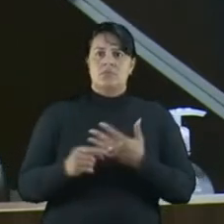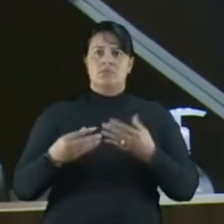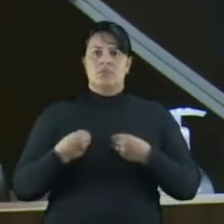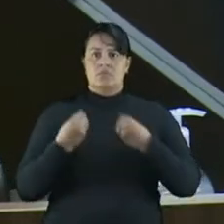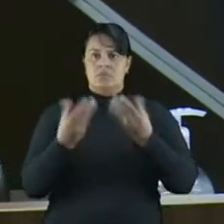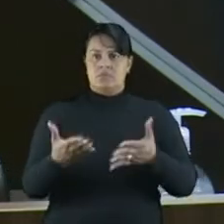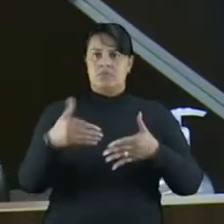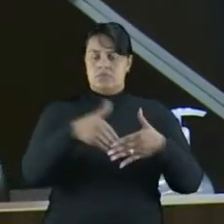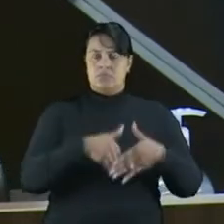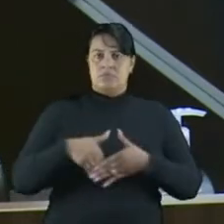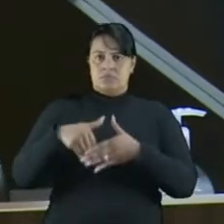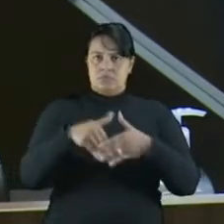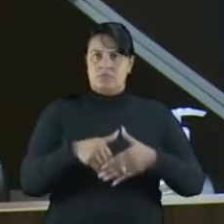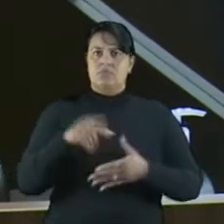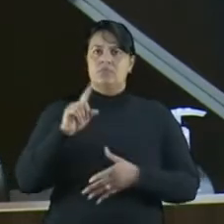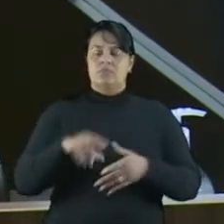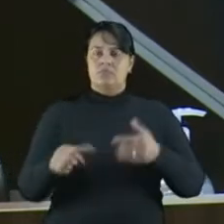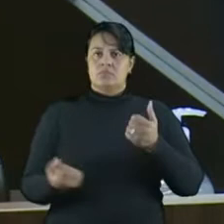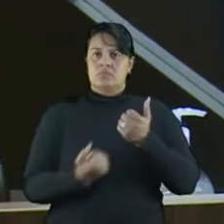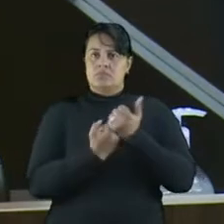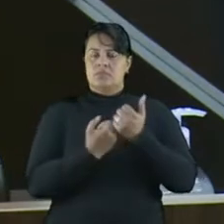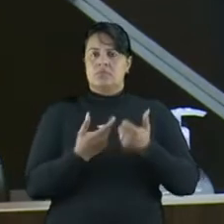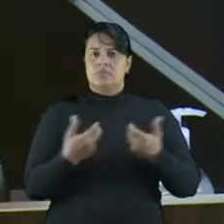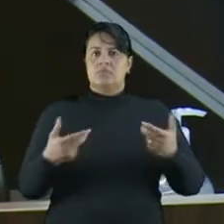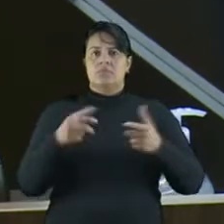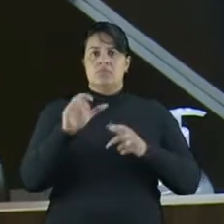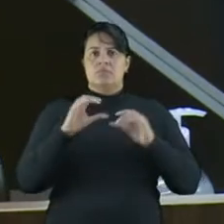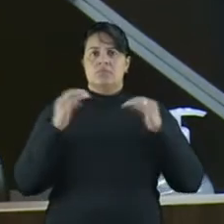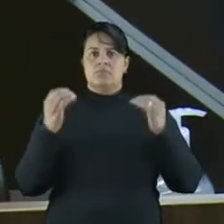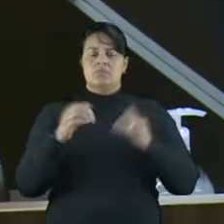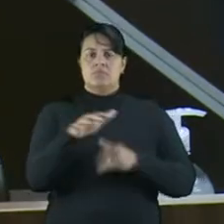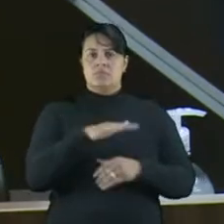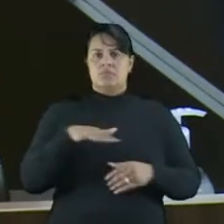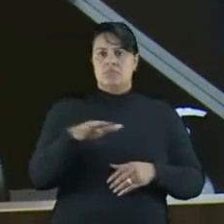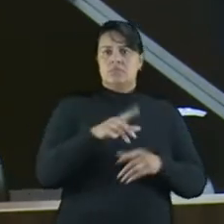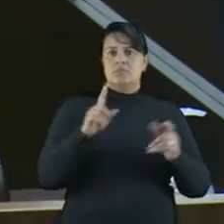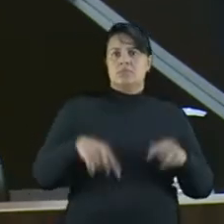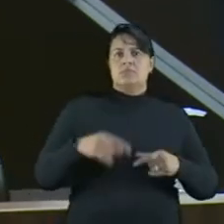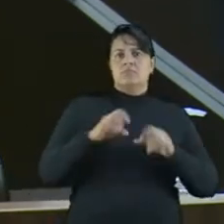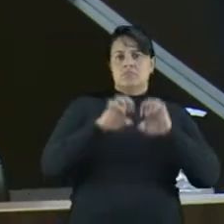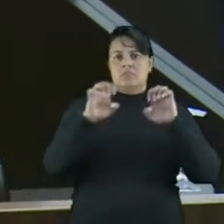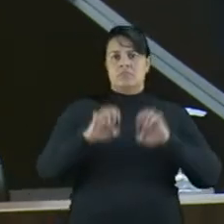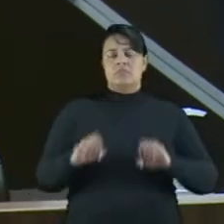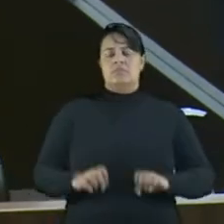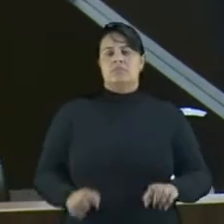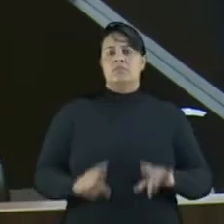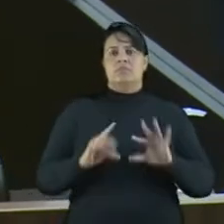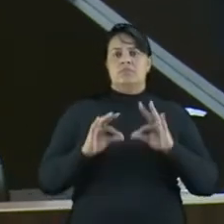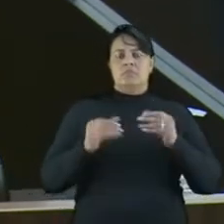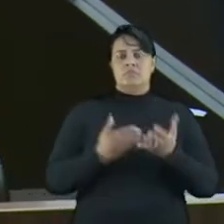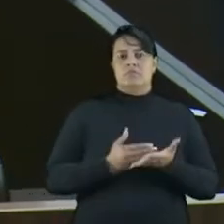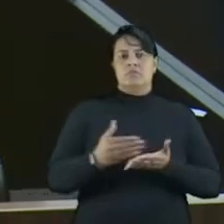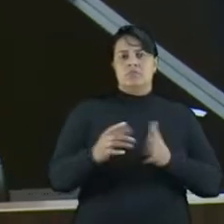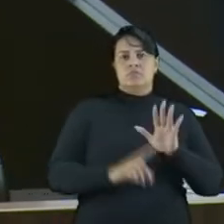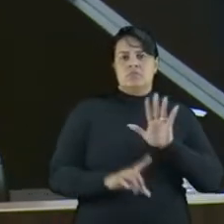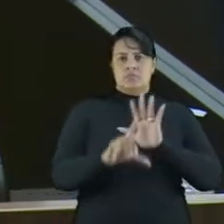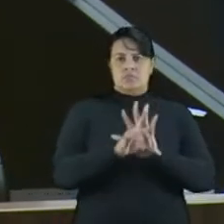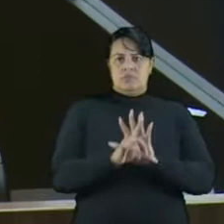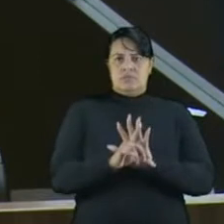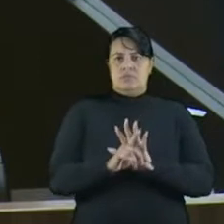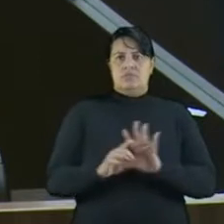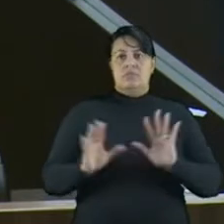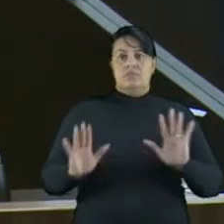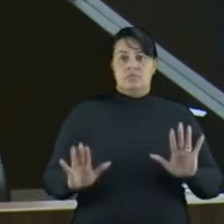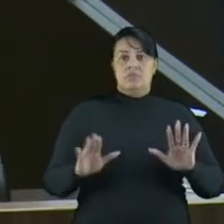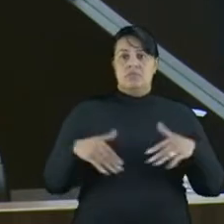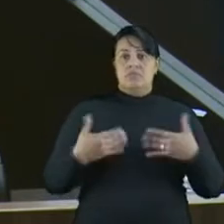Excelência contribuíram para que as organizações públicas não estivessem devidamente estruturadas no início da vigência da lei. Nesse